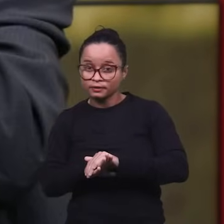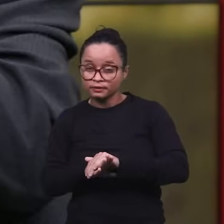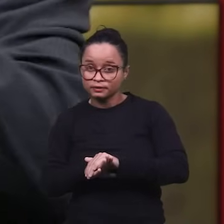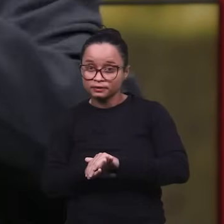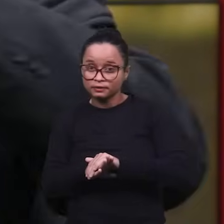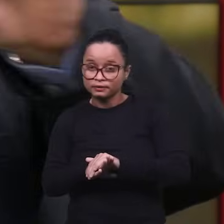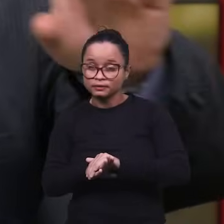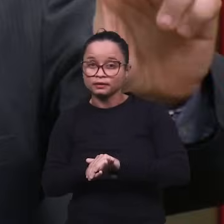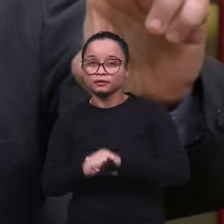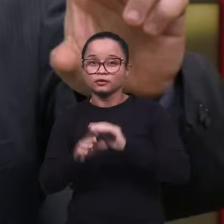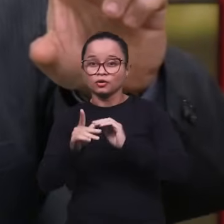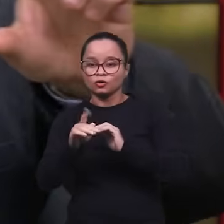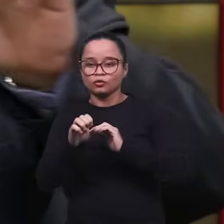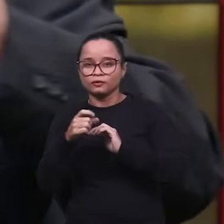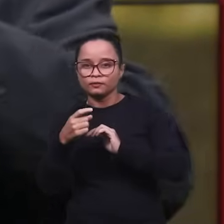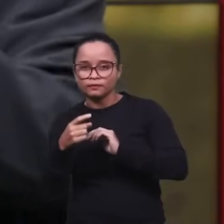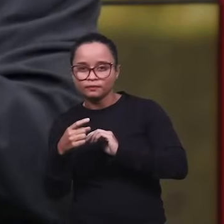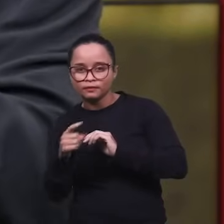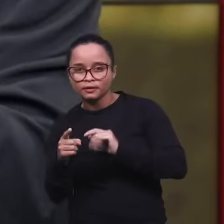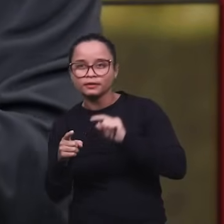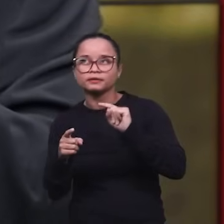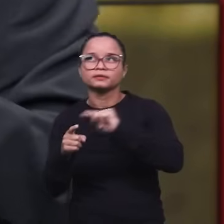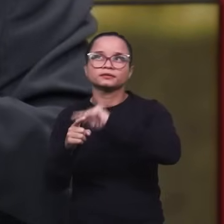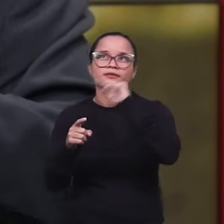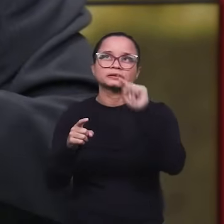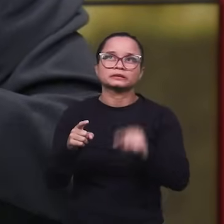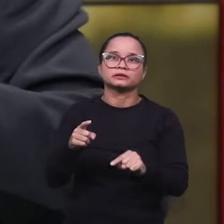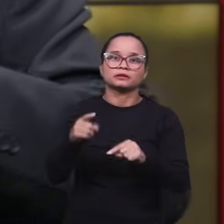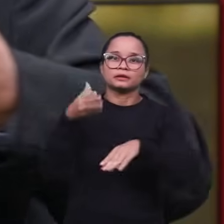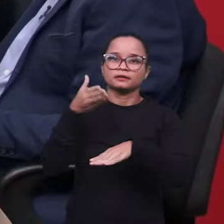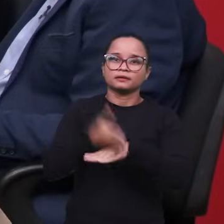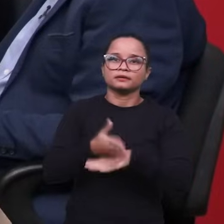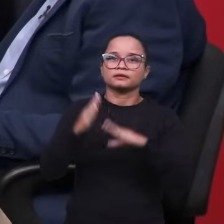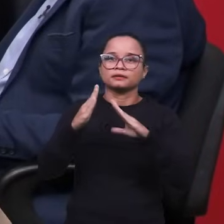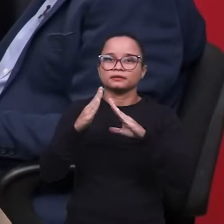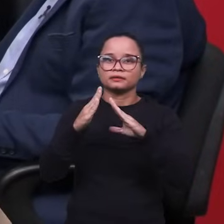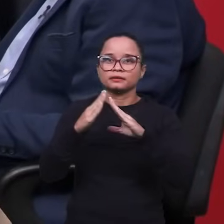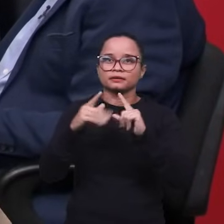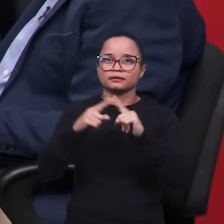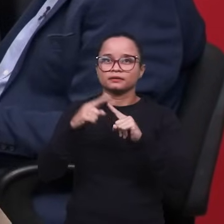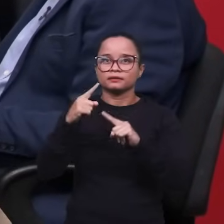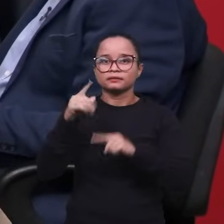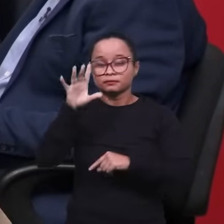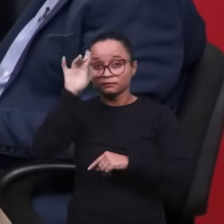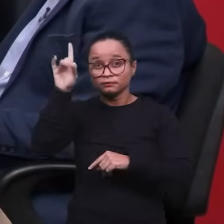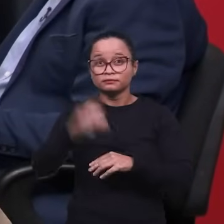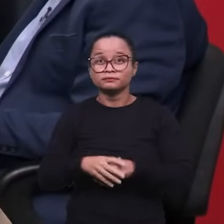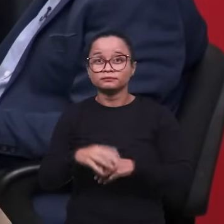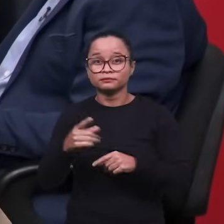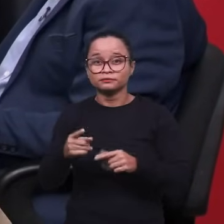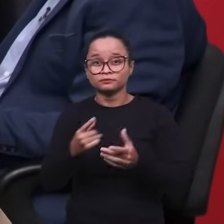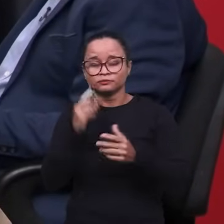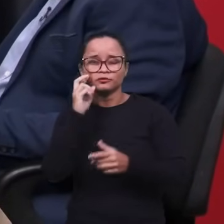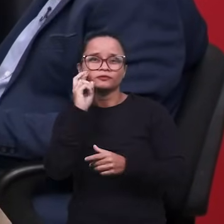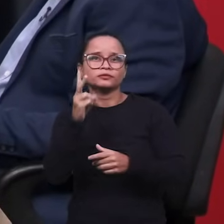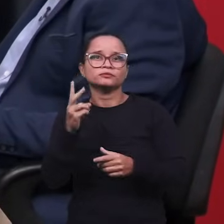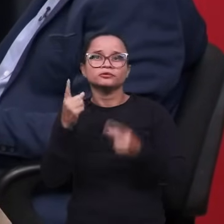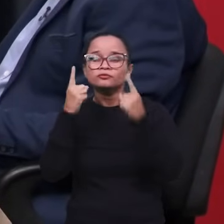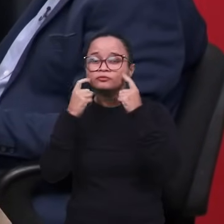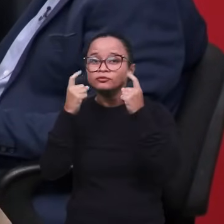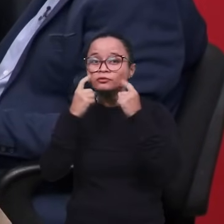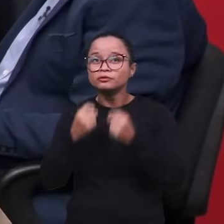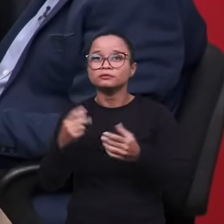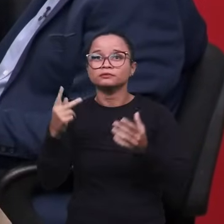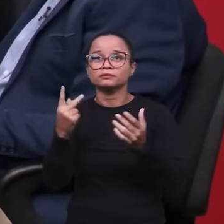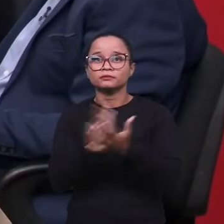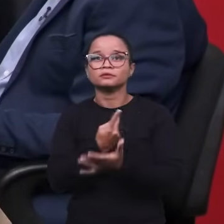dela. Quando eu li aquilo ali, eu fui visitar, 10 anos de idade, eu fui visitado pelo Espírito Santo ali, e eu comecei a chorar ali. Minha mãe falou,